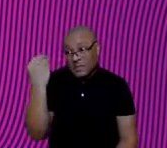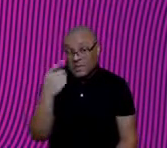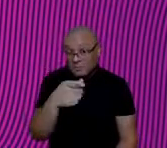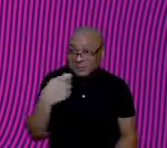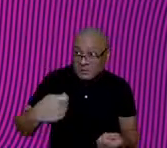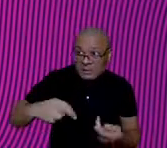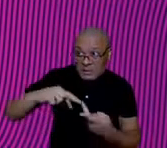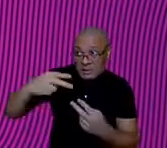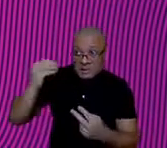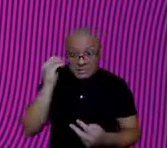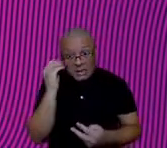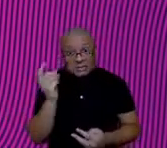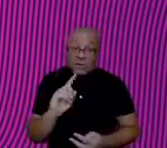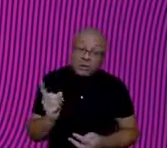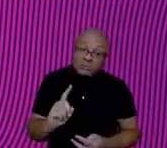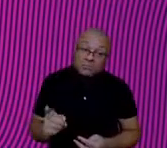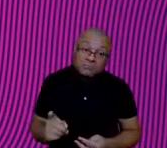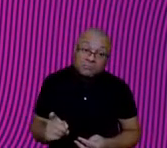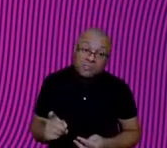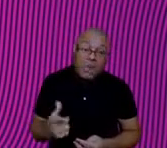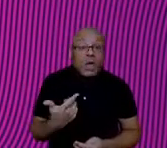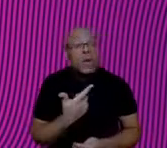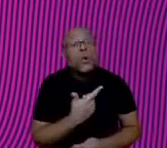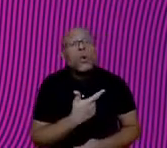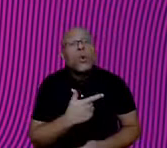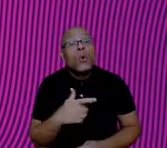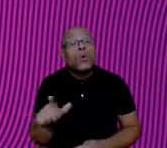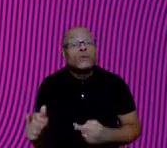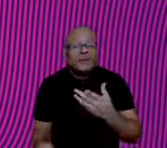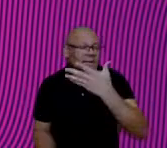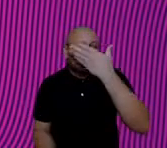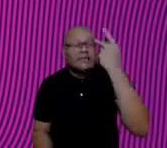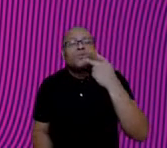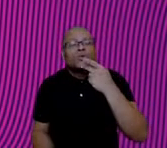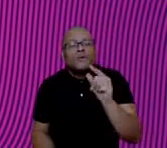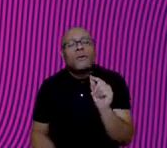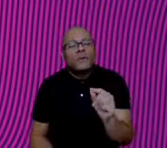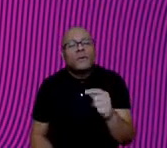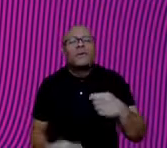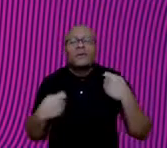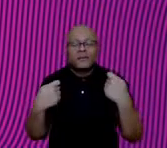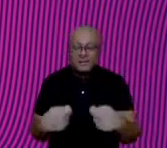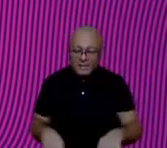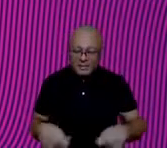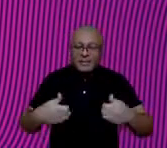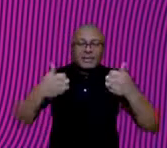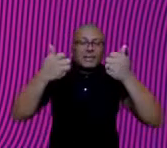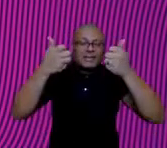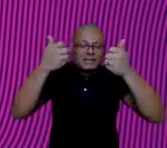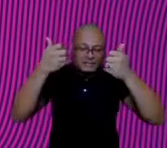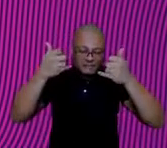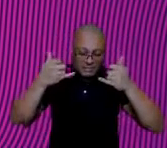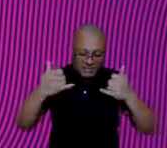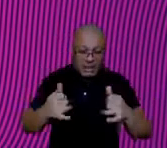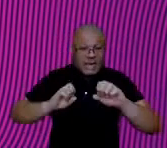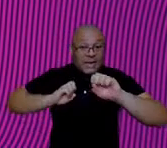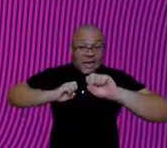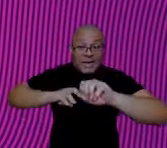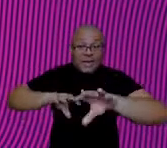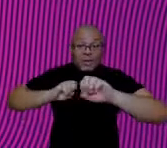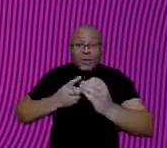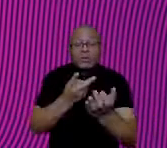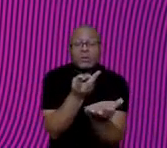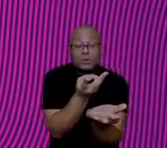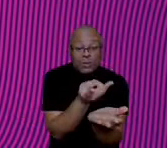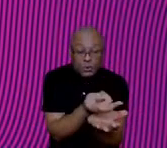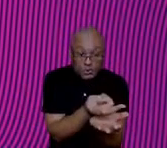genética? E uma coisa que não foi falada, mas que eu acho que merece um comentário nessa linha de educação do paciente e educação da